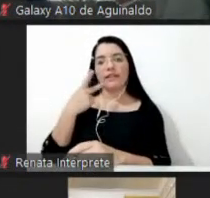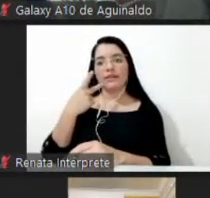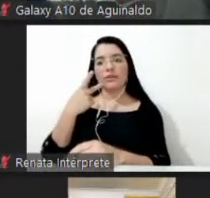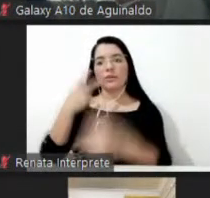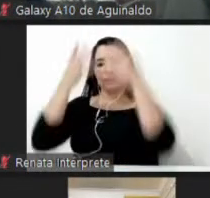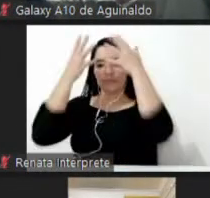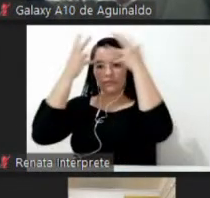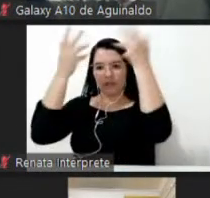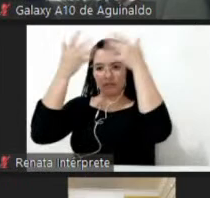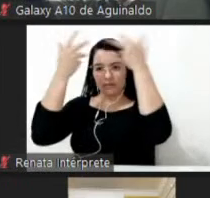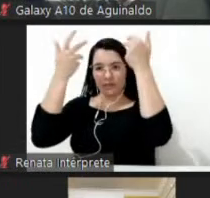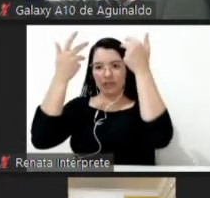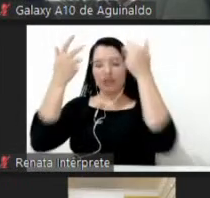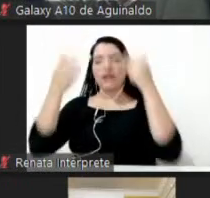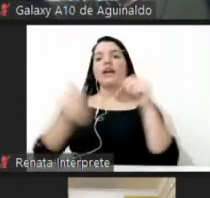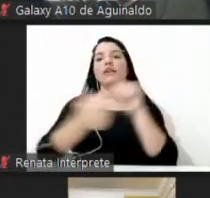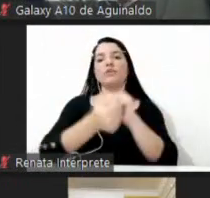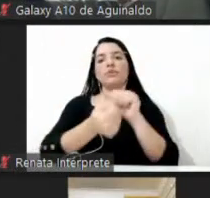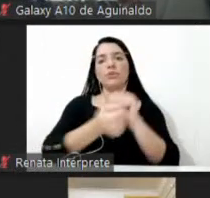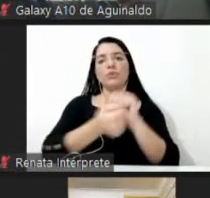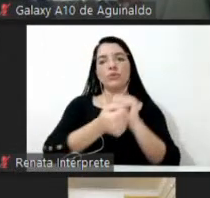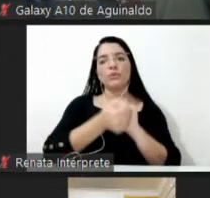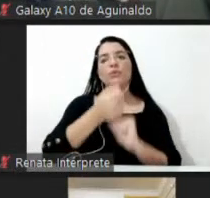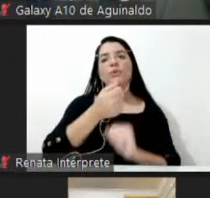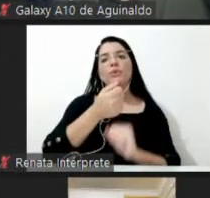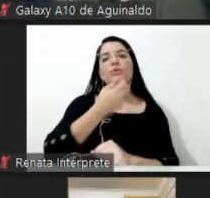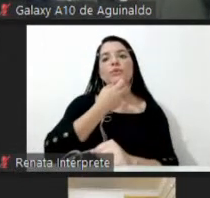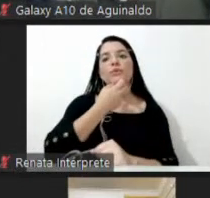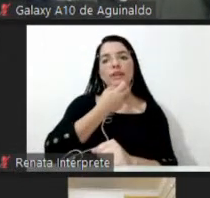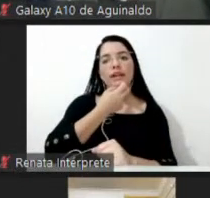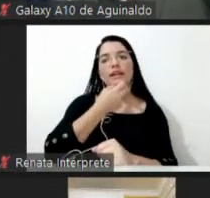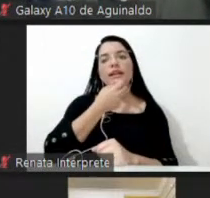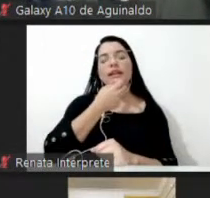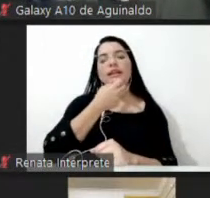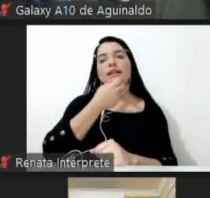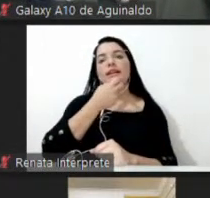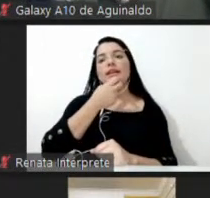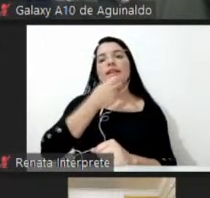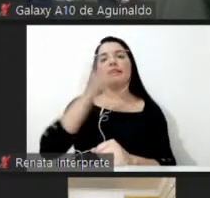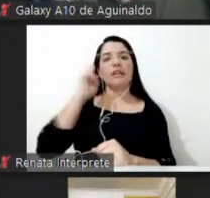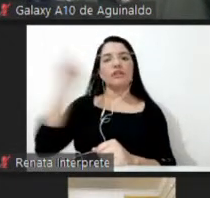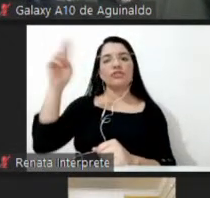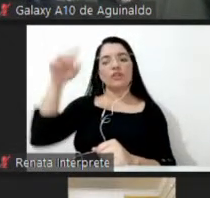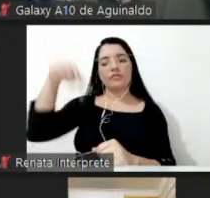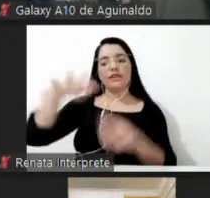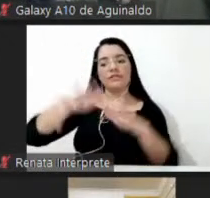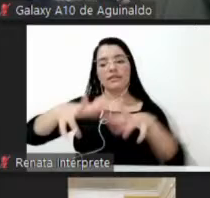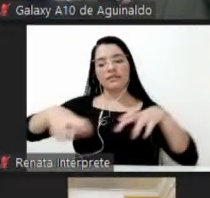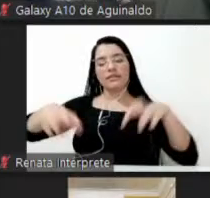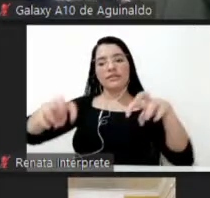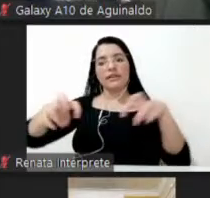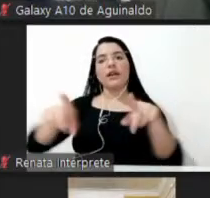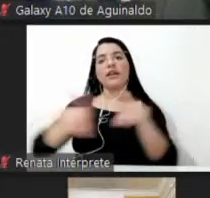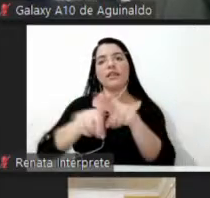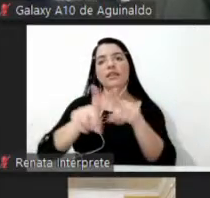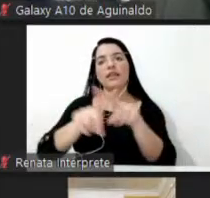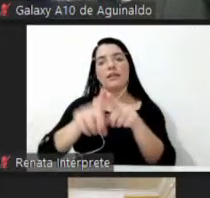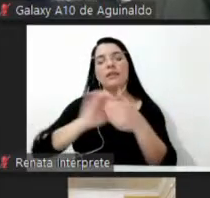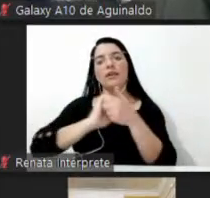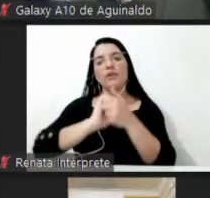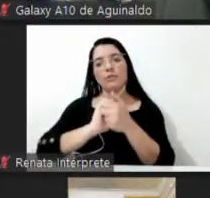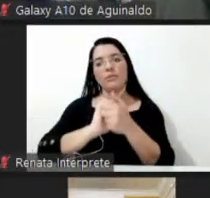Kleber, que junto comigo são proponentes dessa sessão. E cumprimentar o meu amigo, também